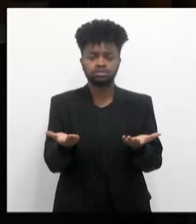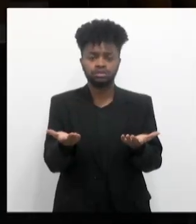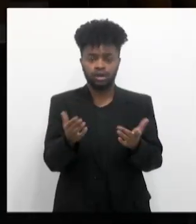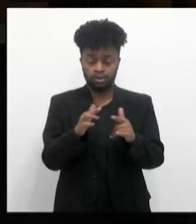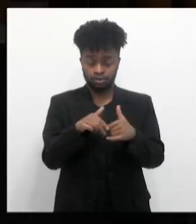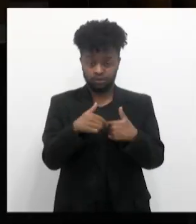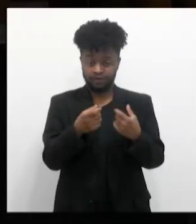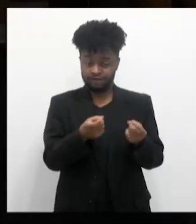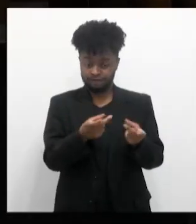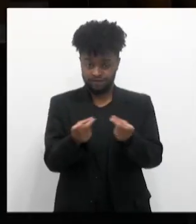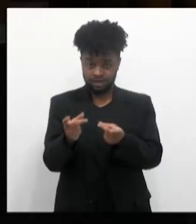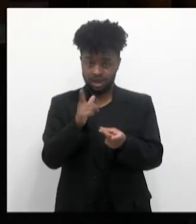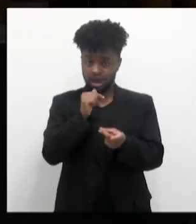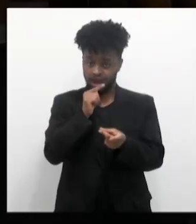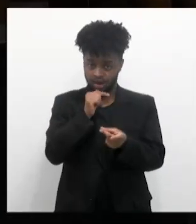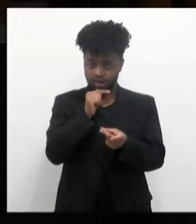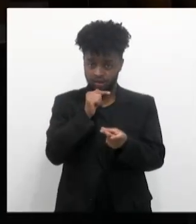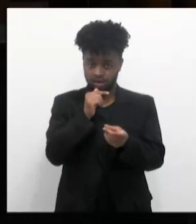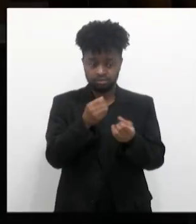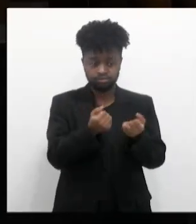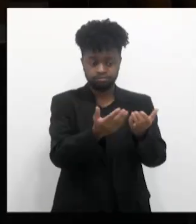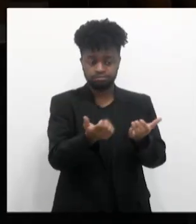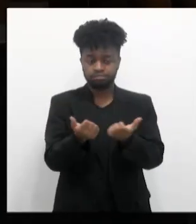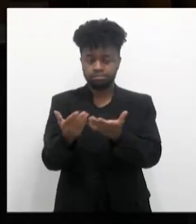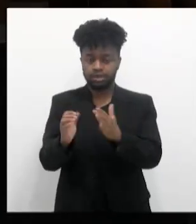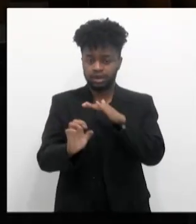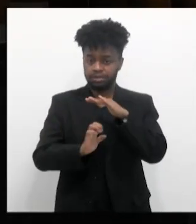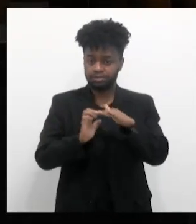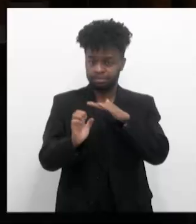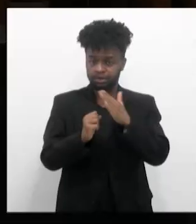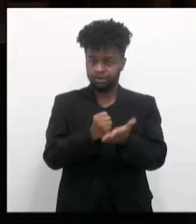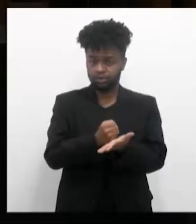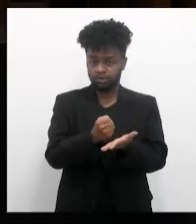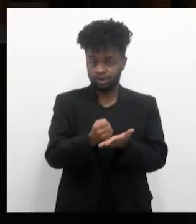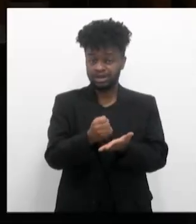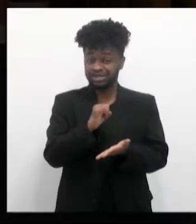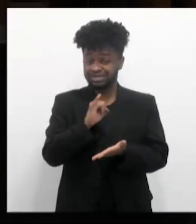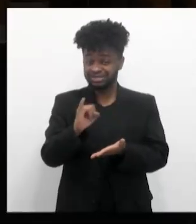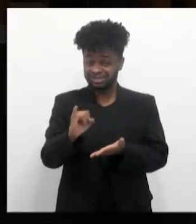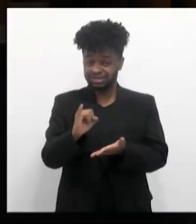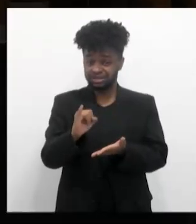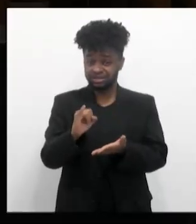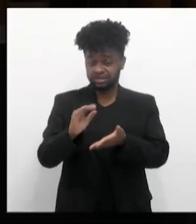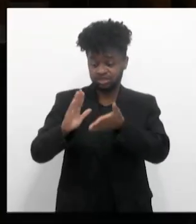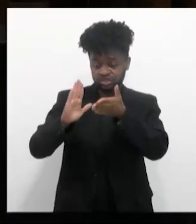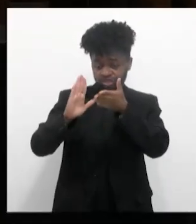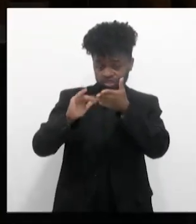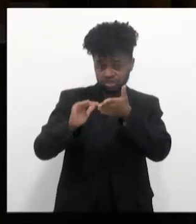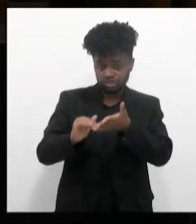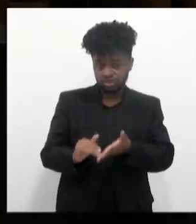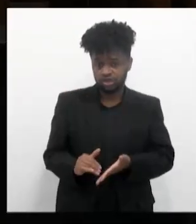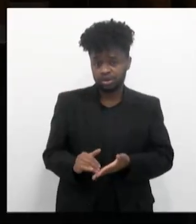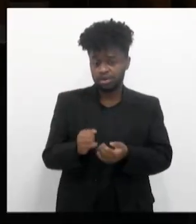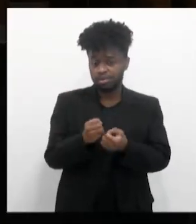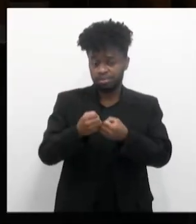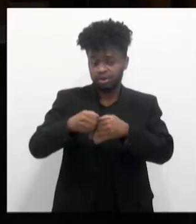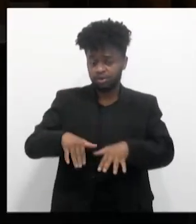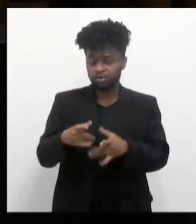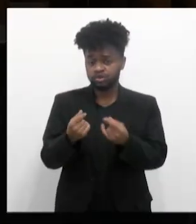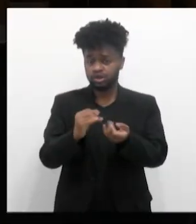da venda da água às concessionárias. Se você mutila as